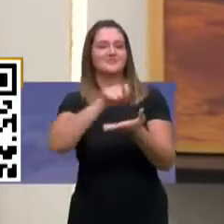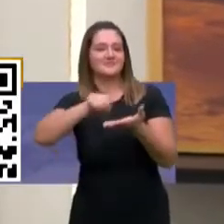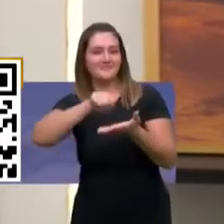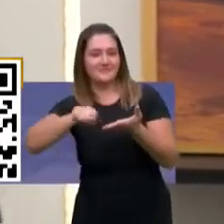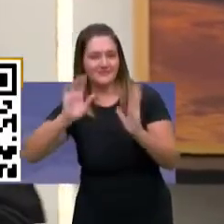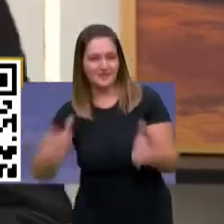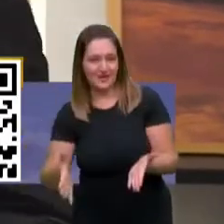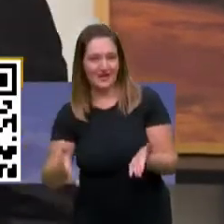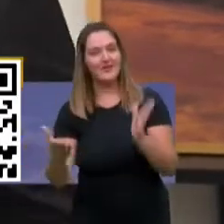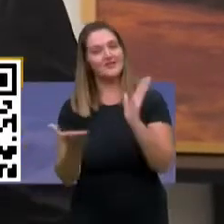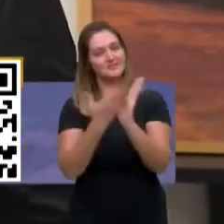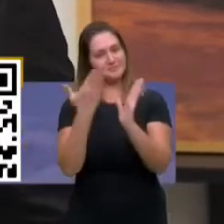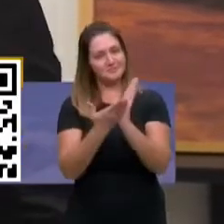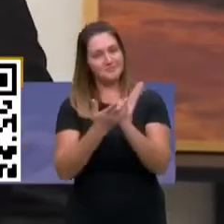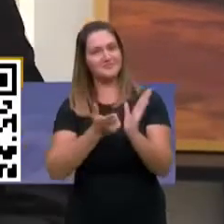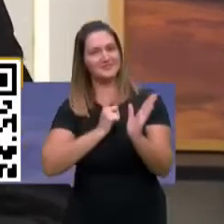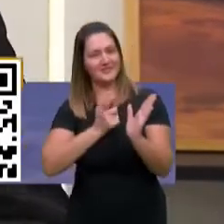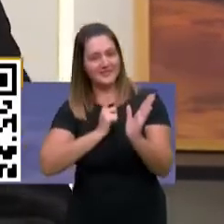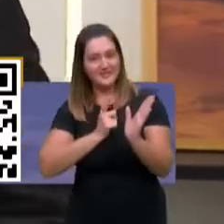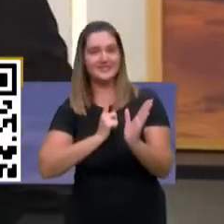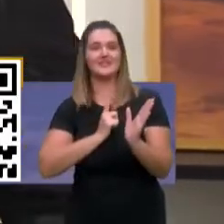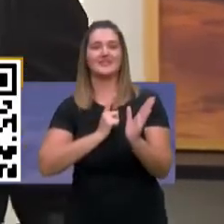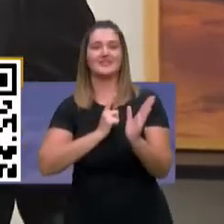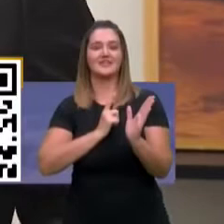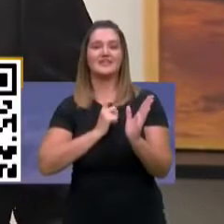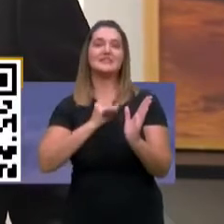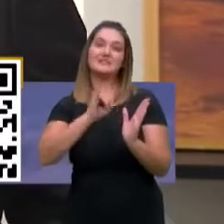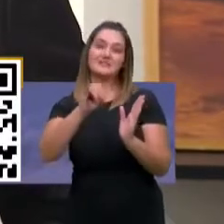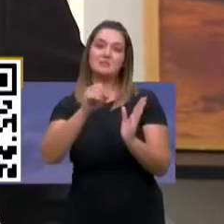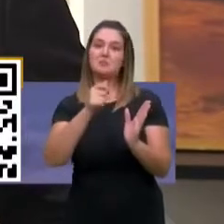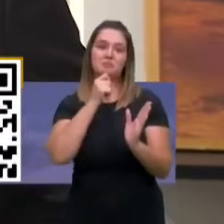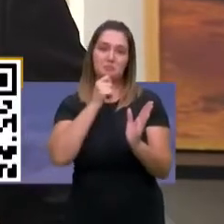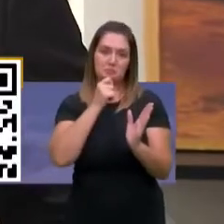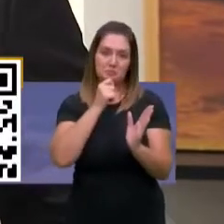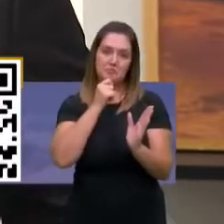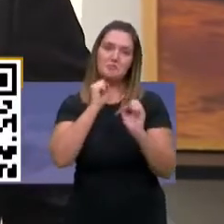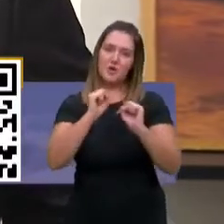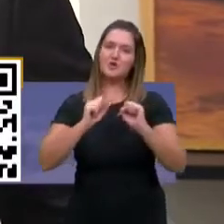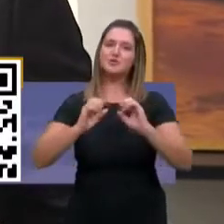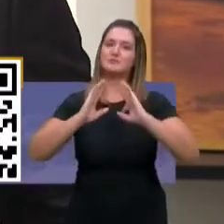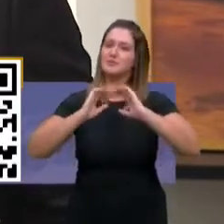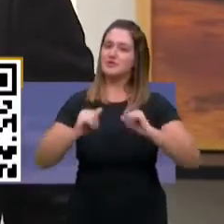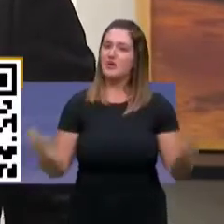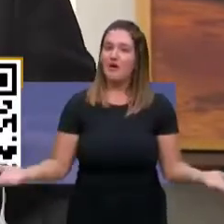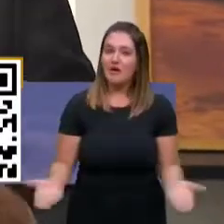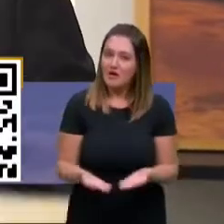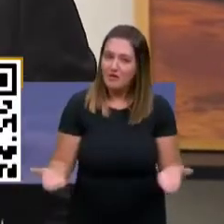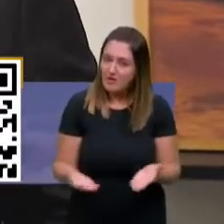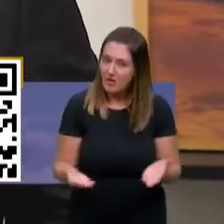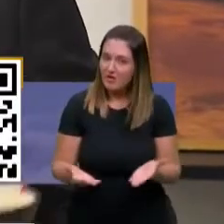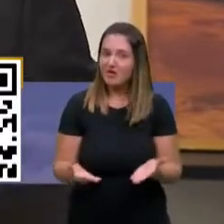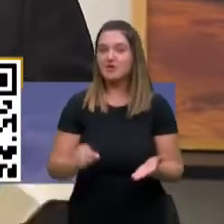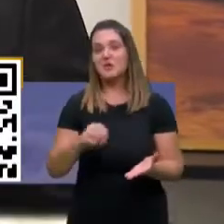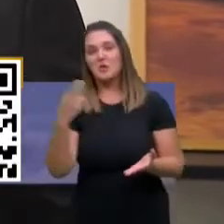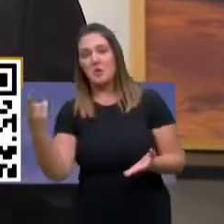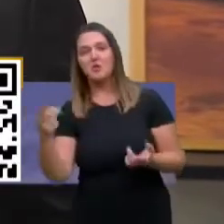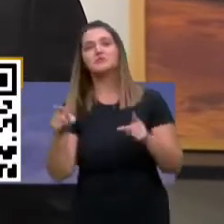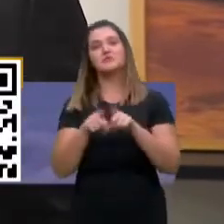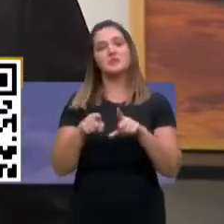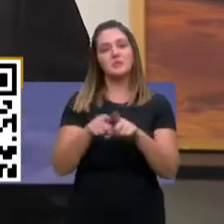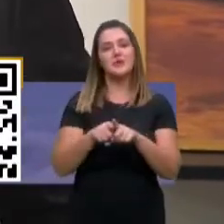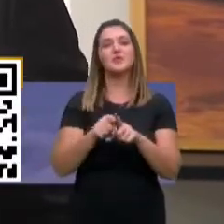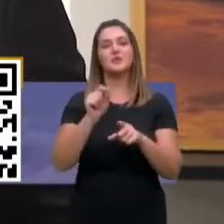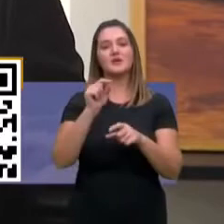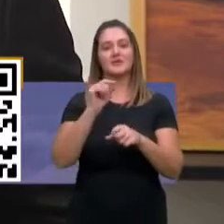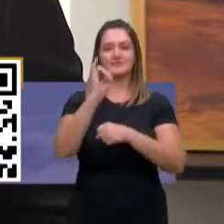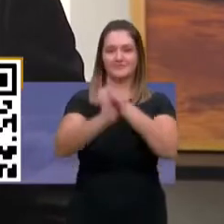preparado. A lição, você já tem esse manual? Se você ainda não tem, peça o seu agora mesmo ou você pode também